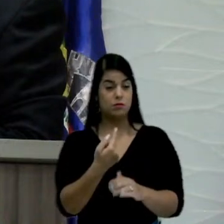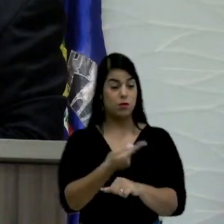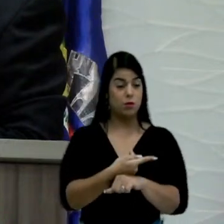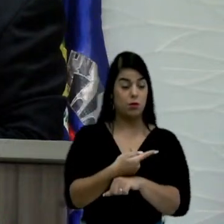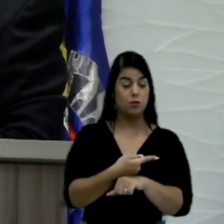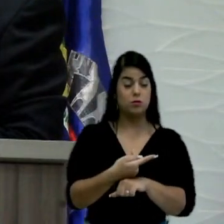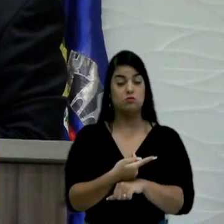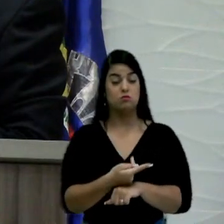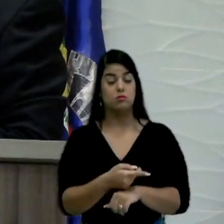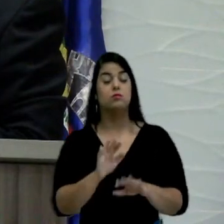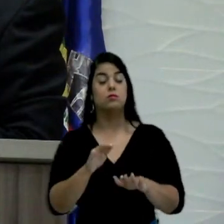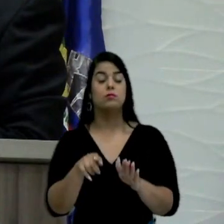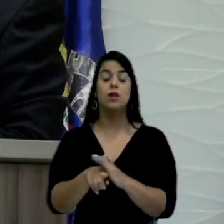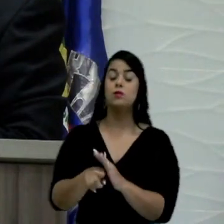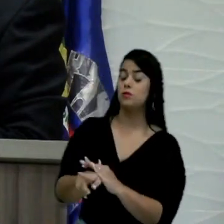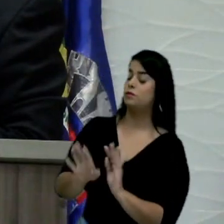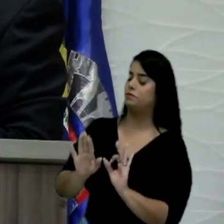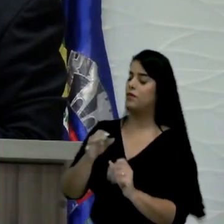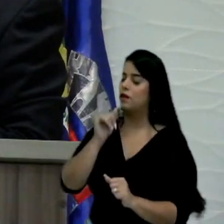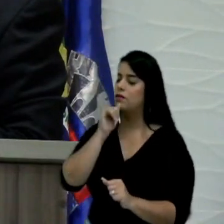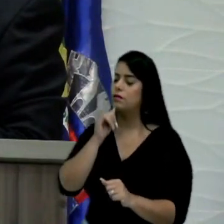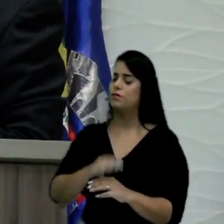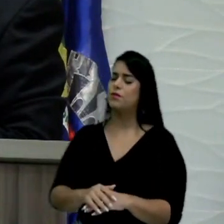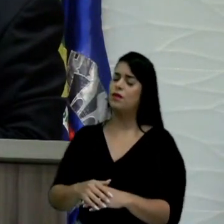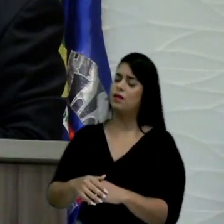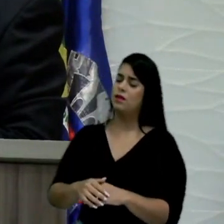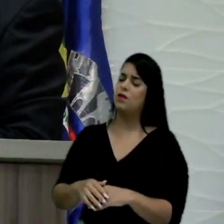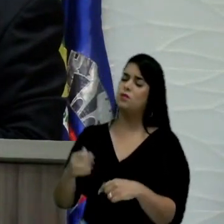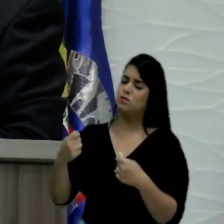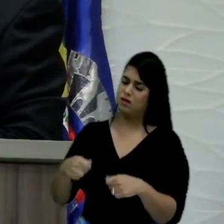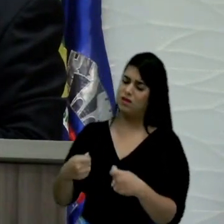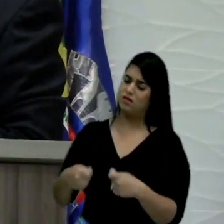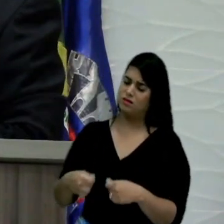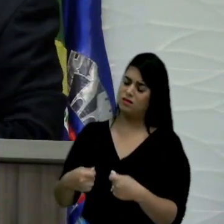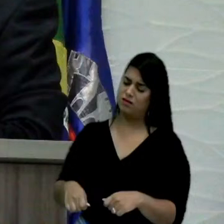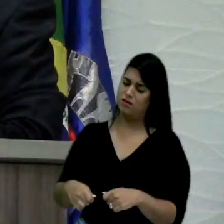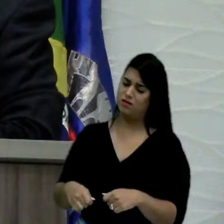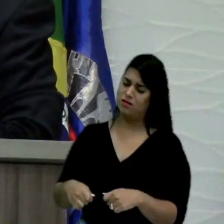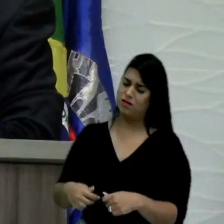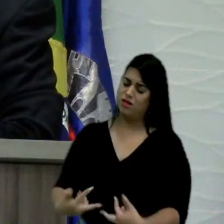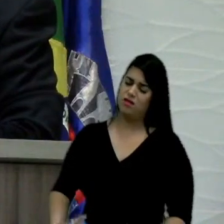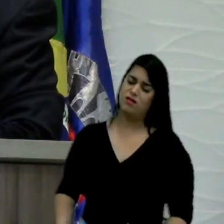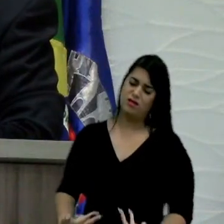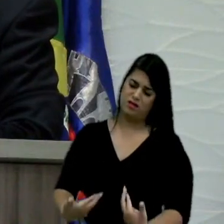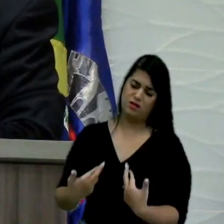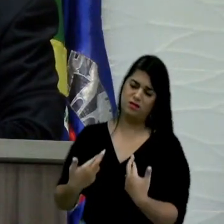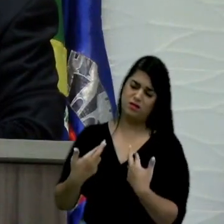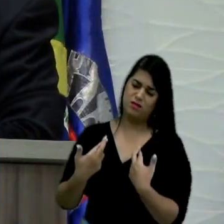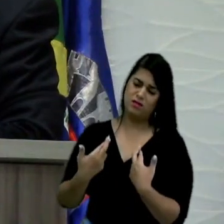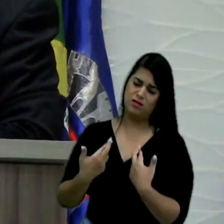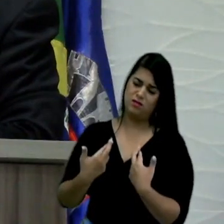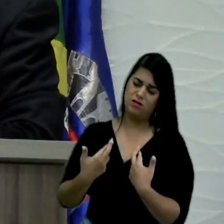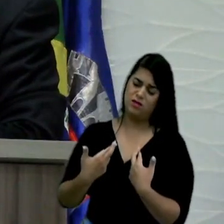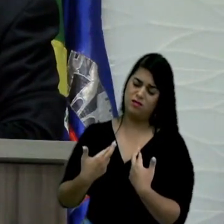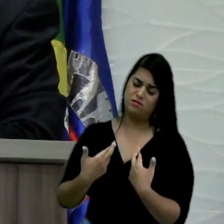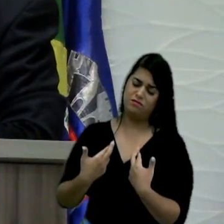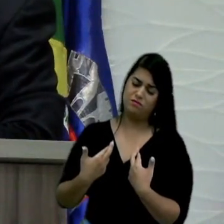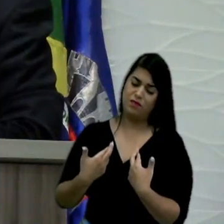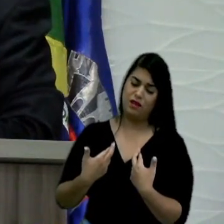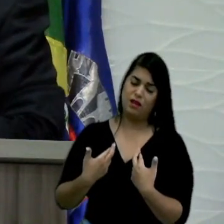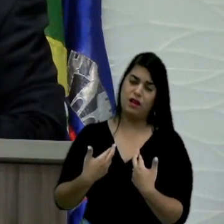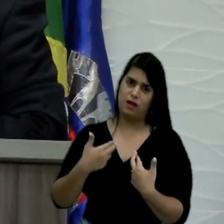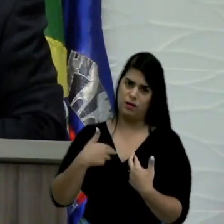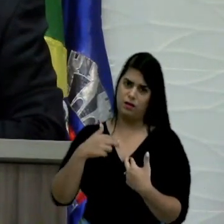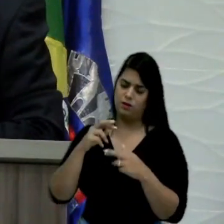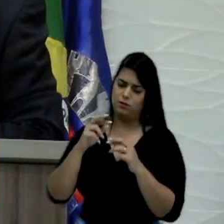cirurgia, eu queria uma cirurgia de vesícula. Eu digo que é para o SUS, quero. Eu digo, olha, é de 90 a 120 dias o prazo que a gente